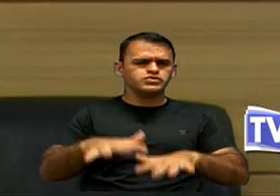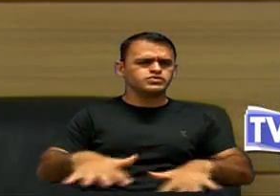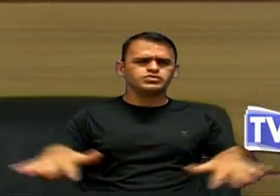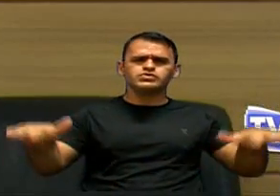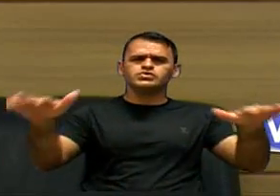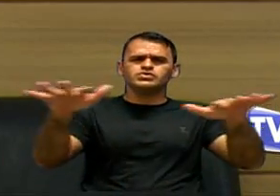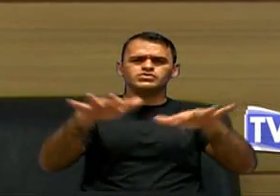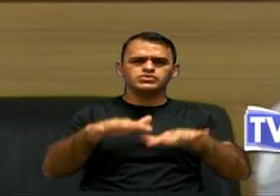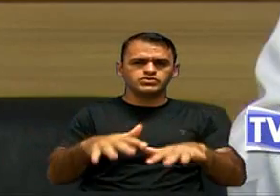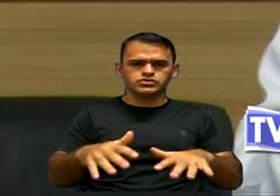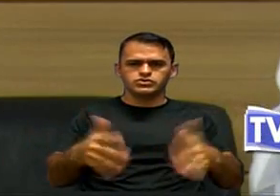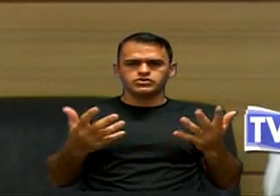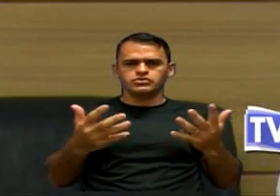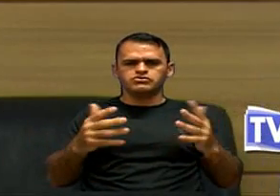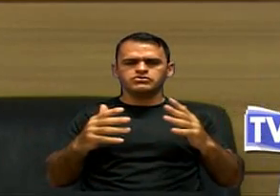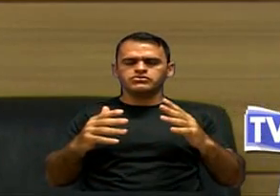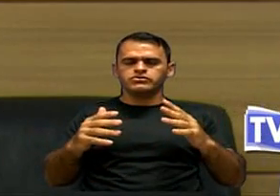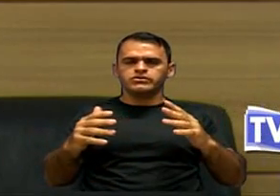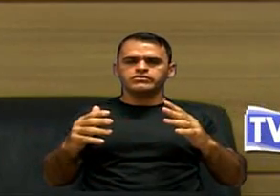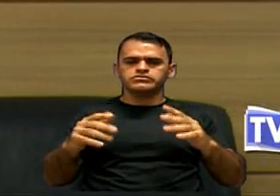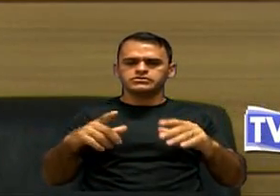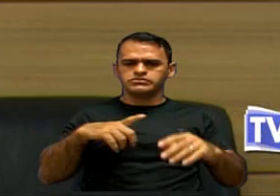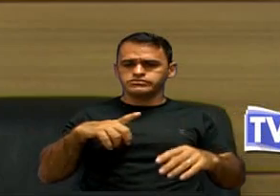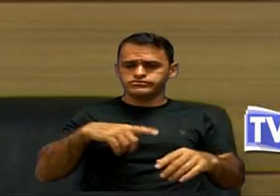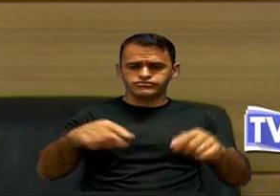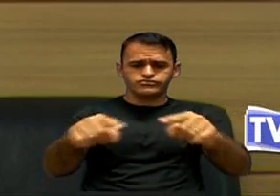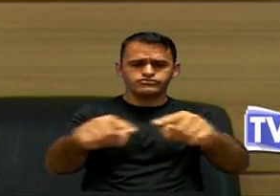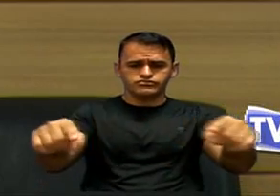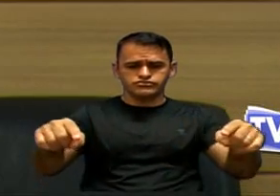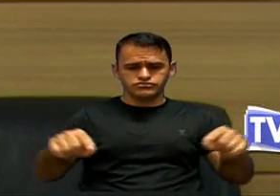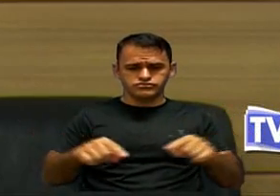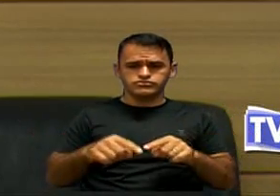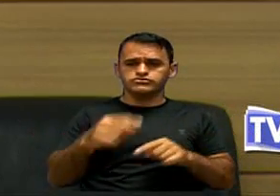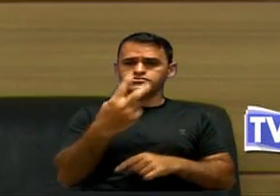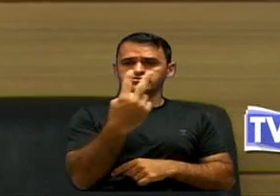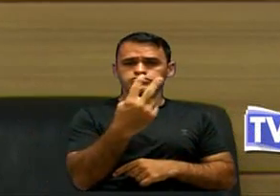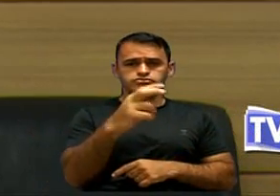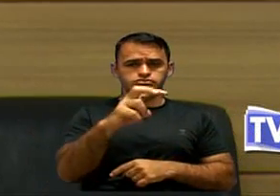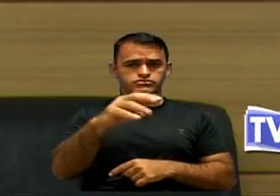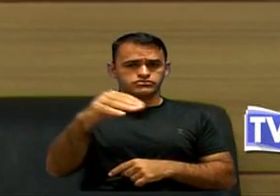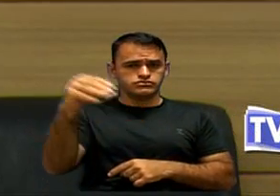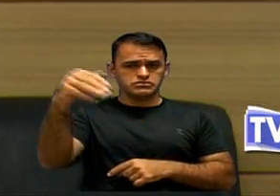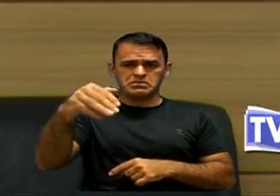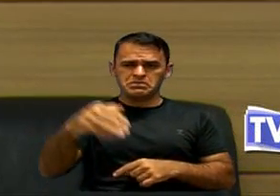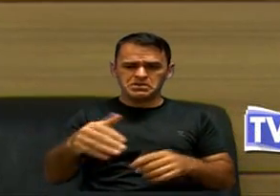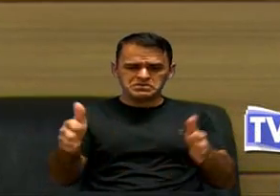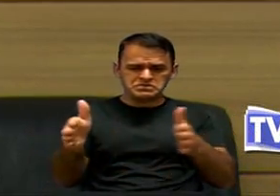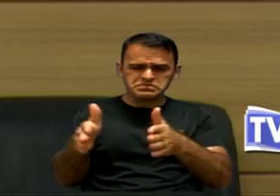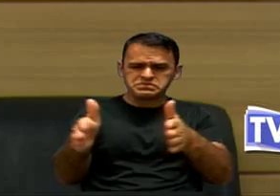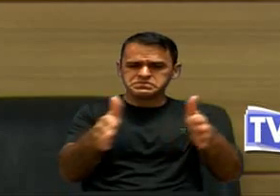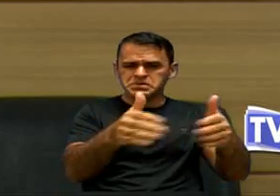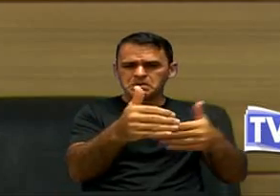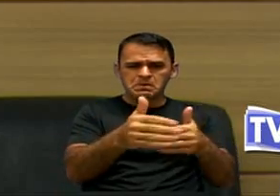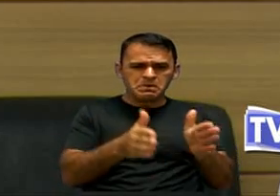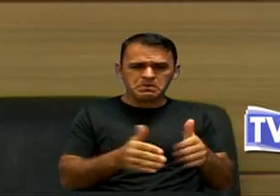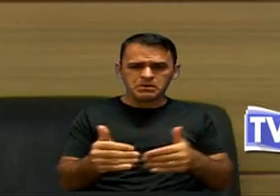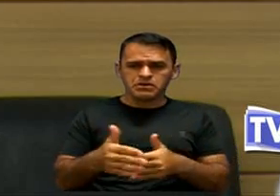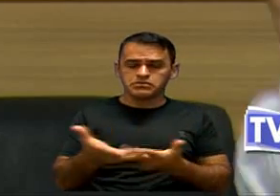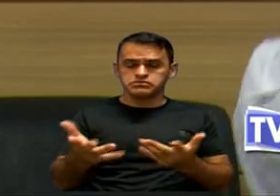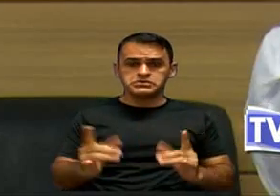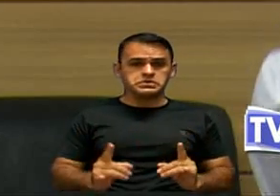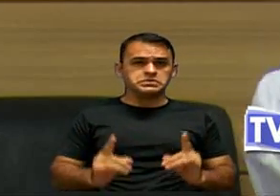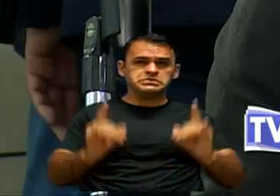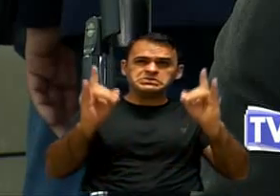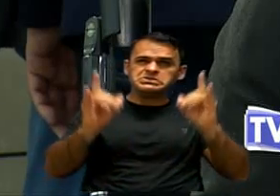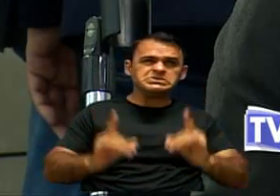lá, com lotes minúsculos de 150 metros, que deveria ser proibido, para pessoas fazerem prédios